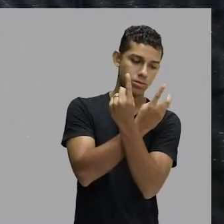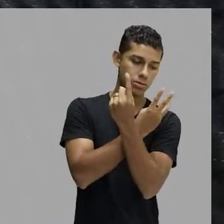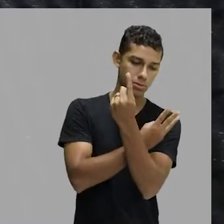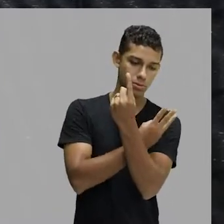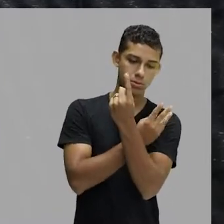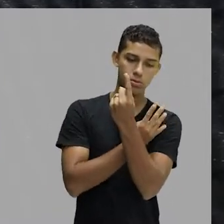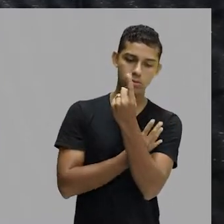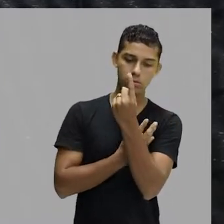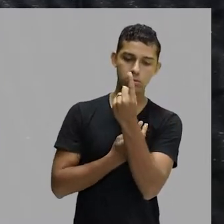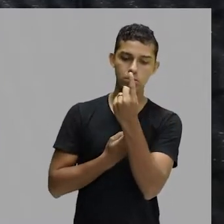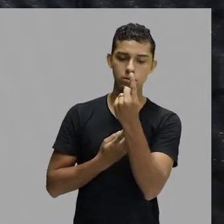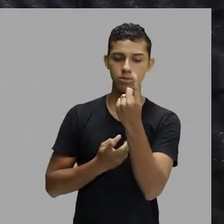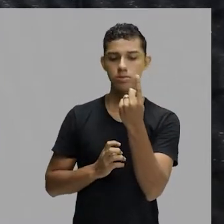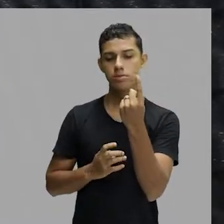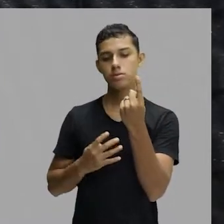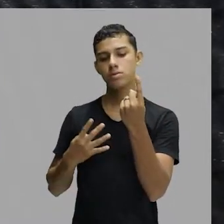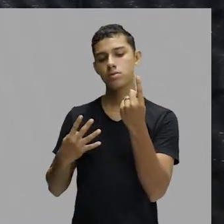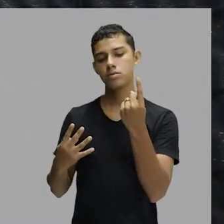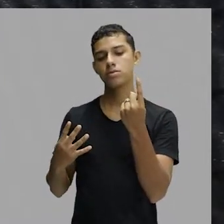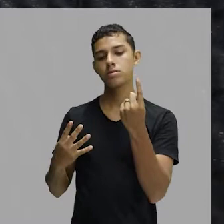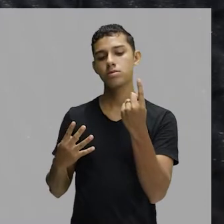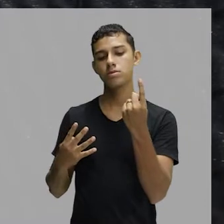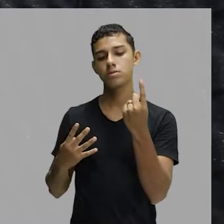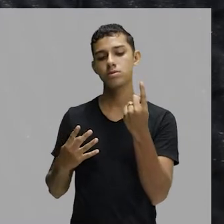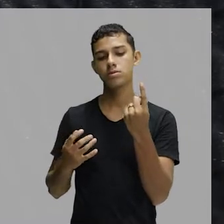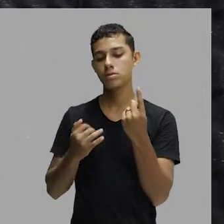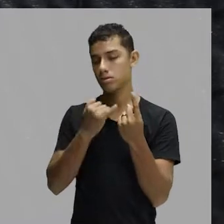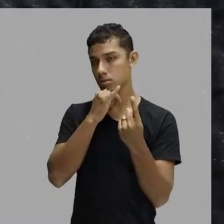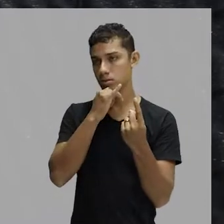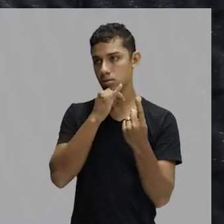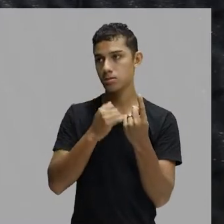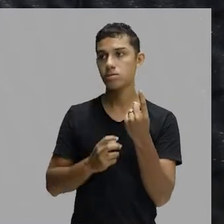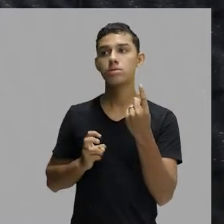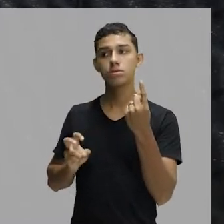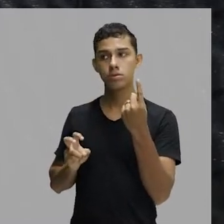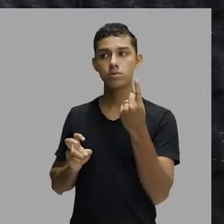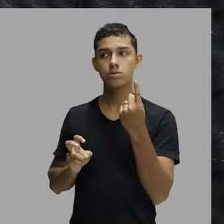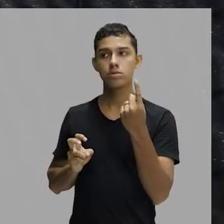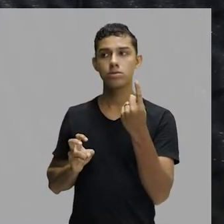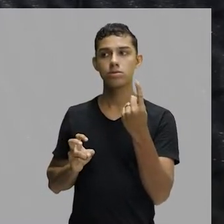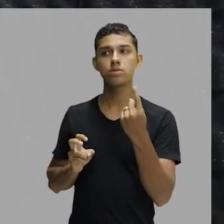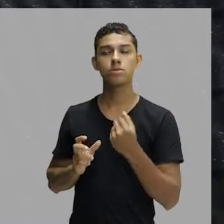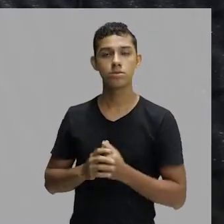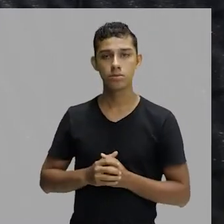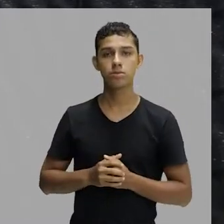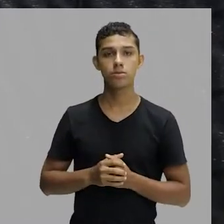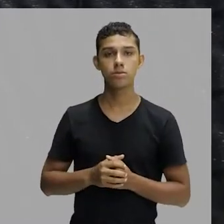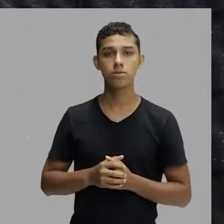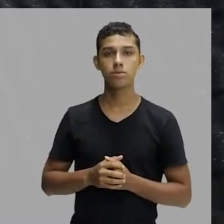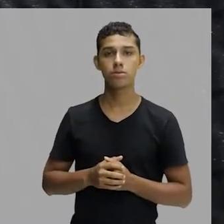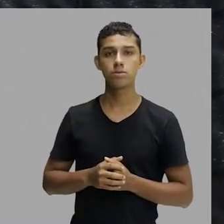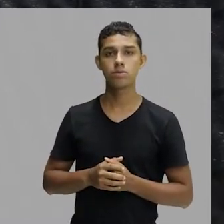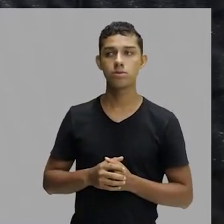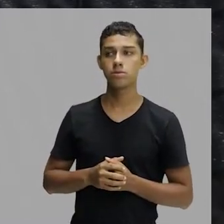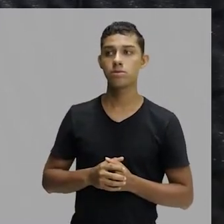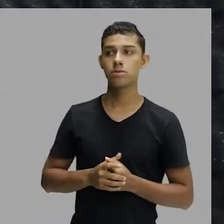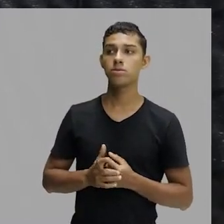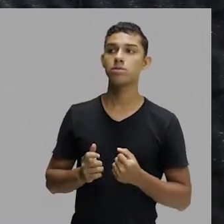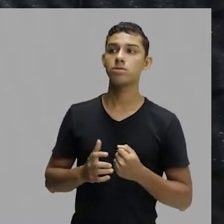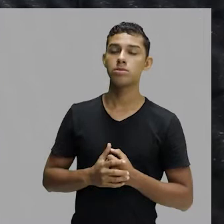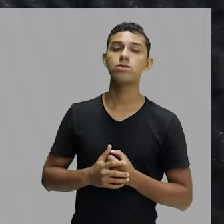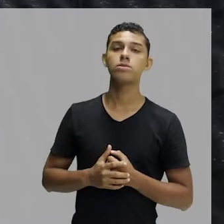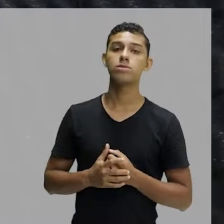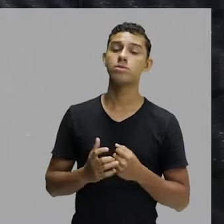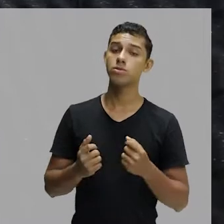4. 1, 2, 3, 4, 5. Desculpa, 1, 5 no sentido anti-horário. Então,